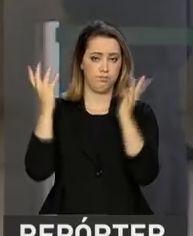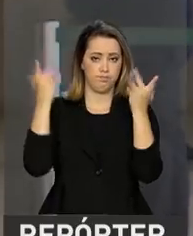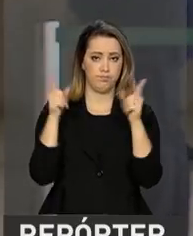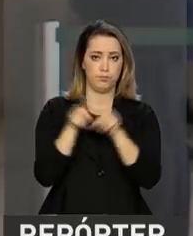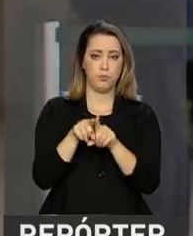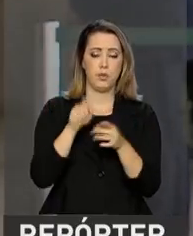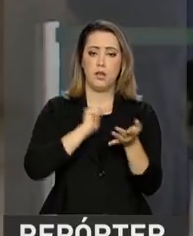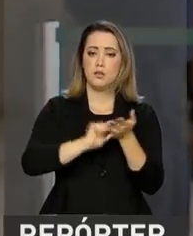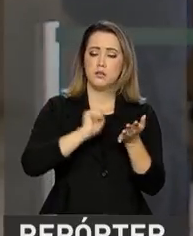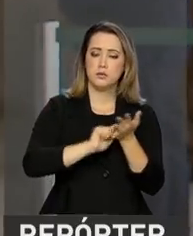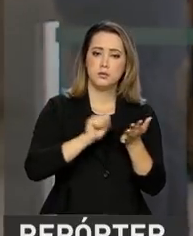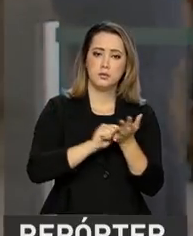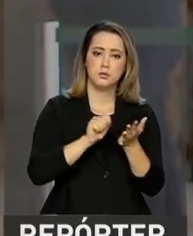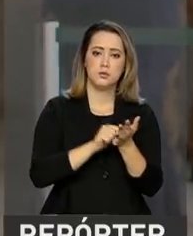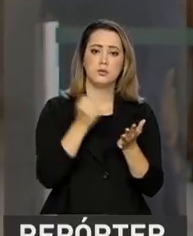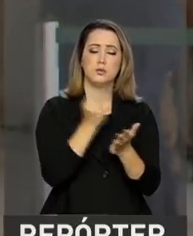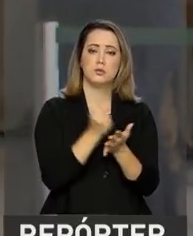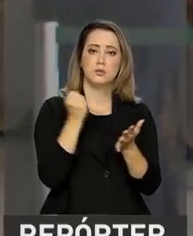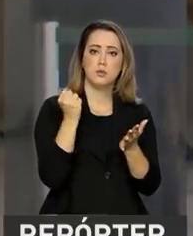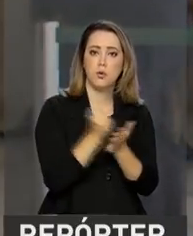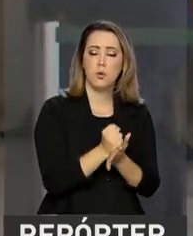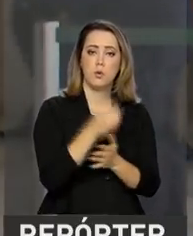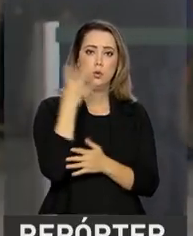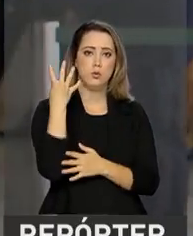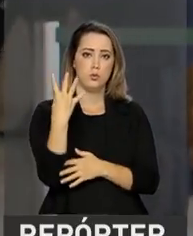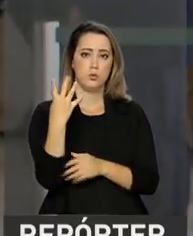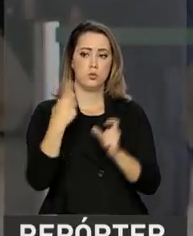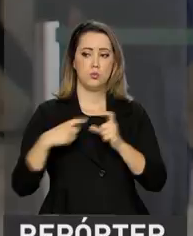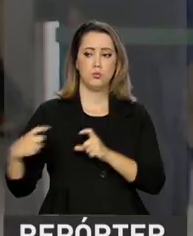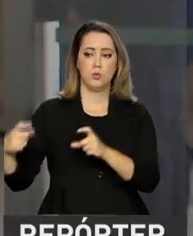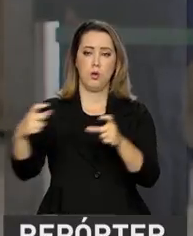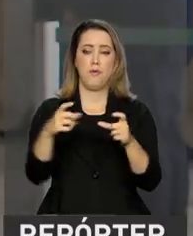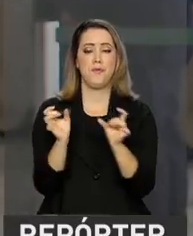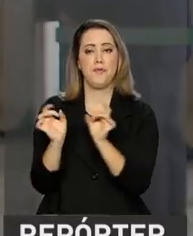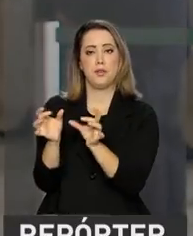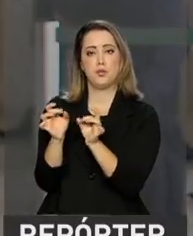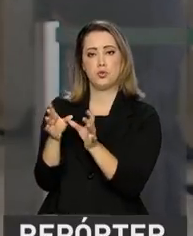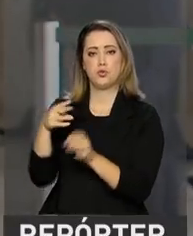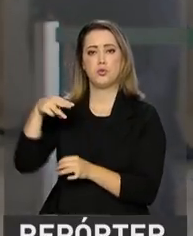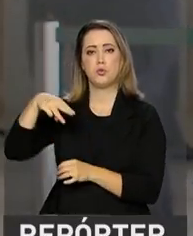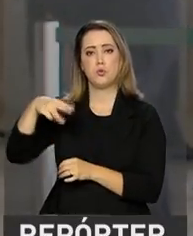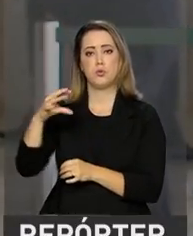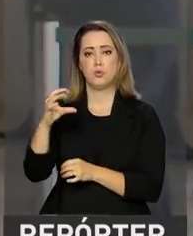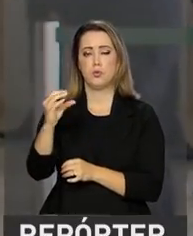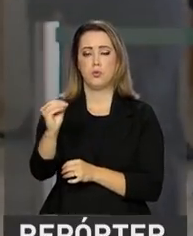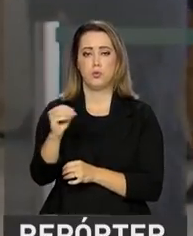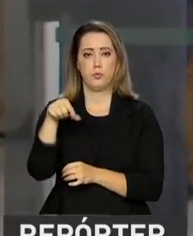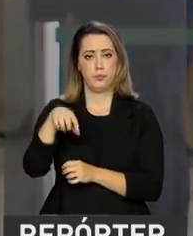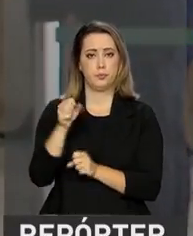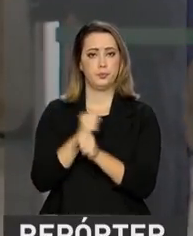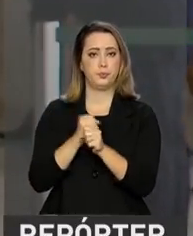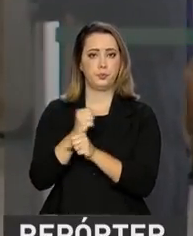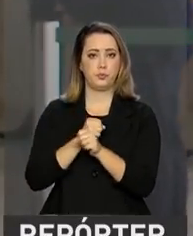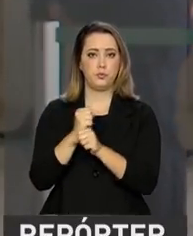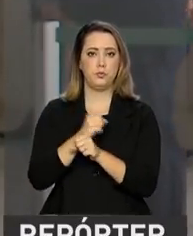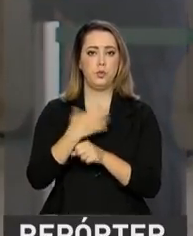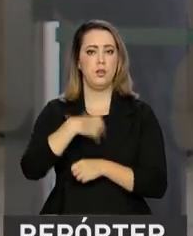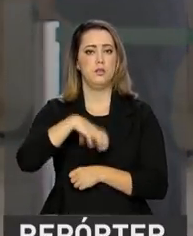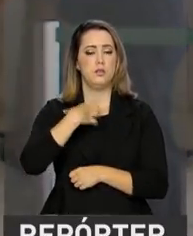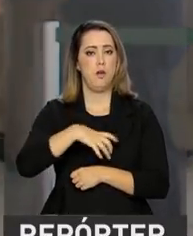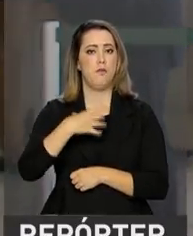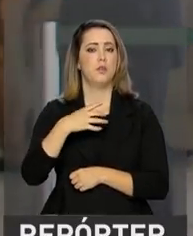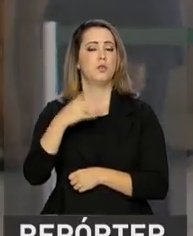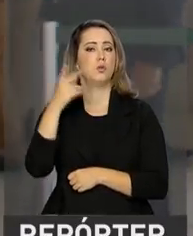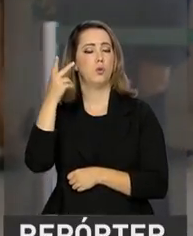vão ser assinados os contratos de concessão dos quatro aeroportos que foram leiloados em março deste ano os aeroportos de salvador de fortaleza